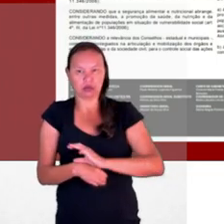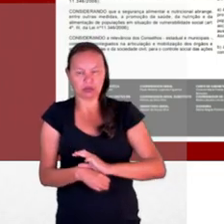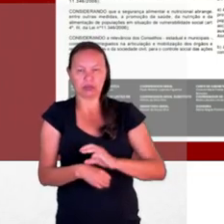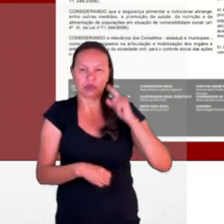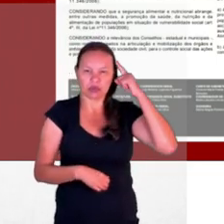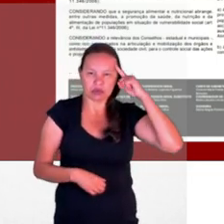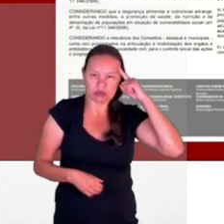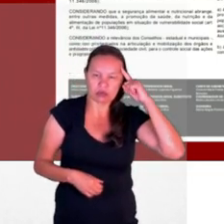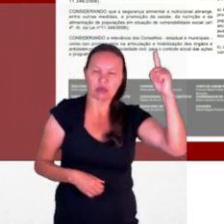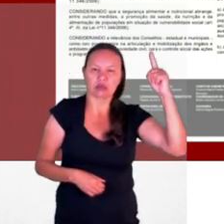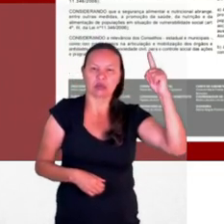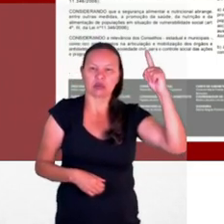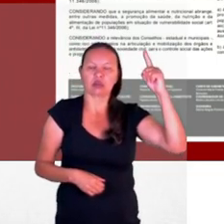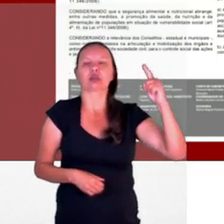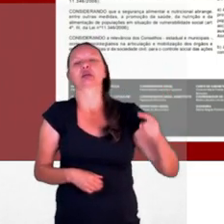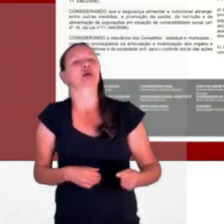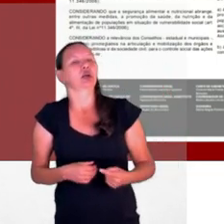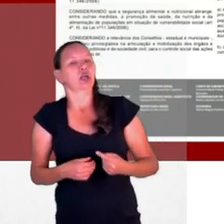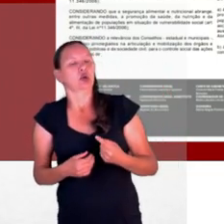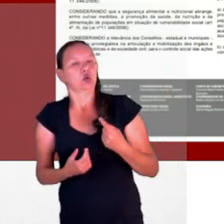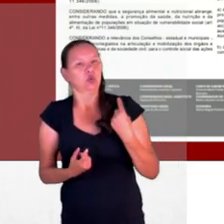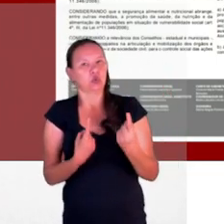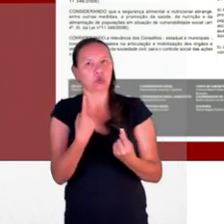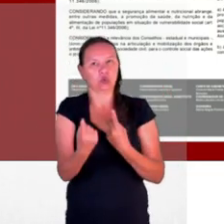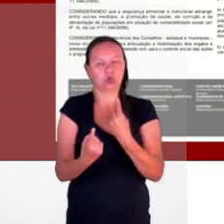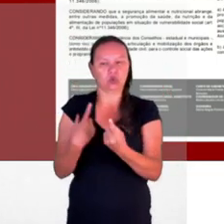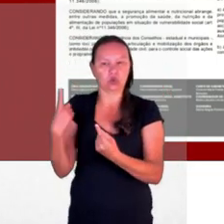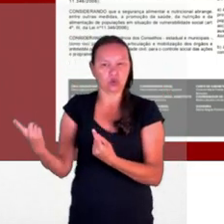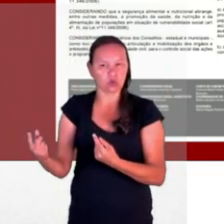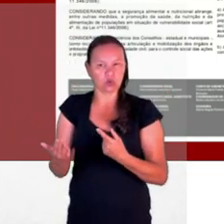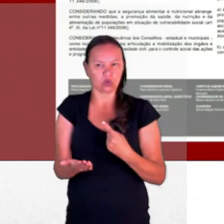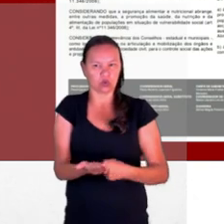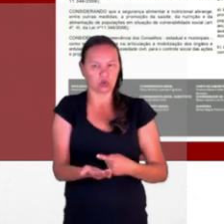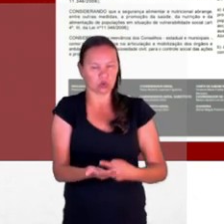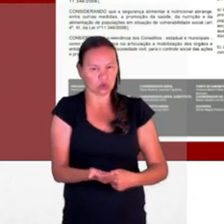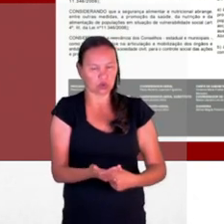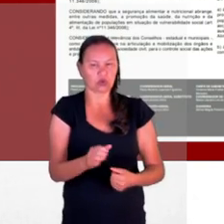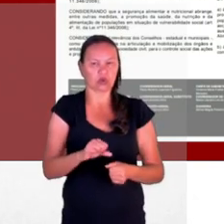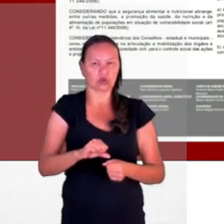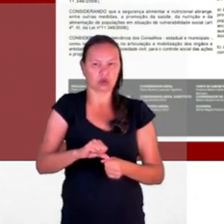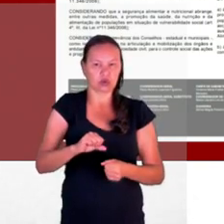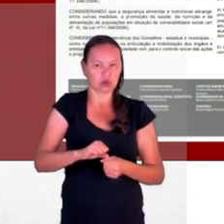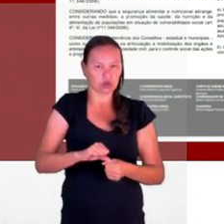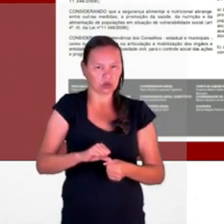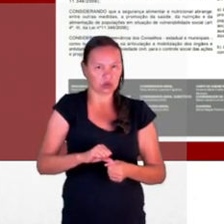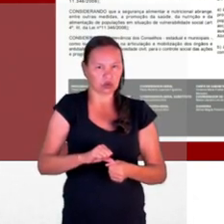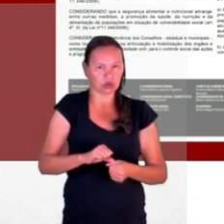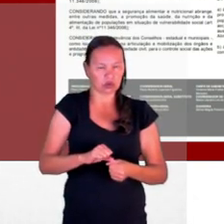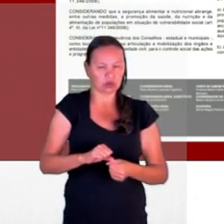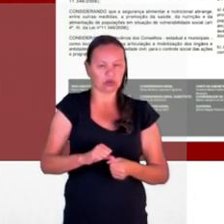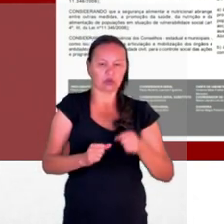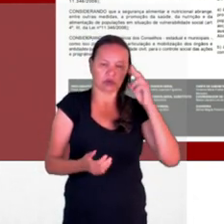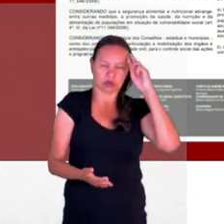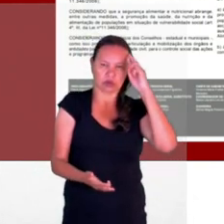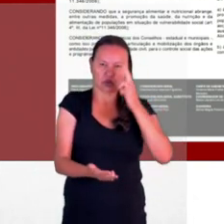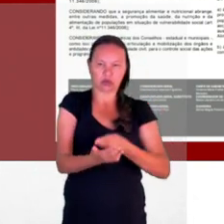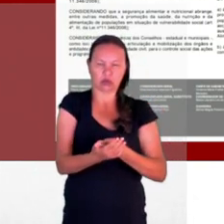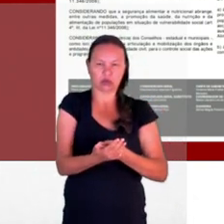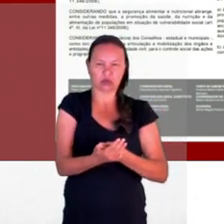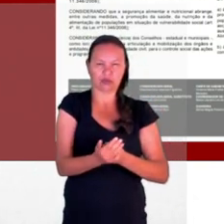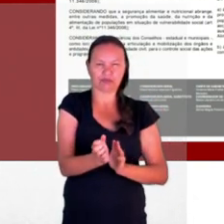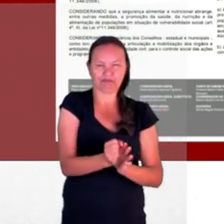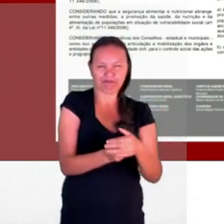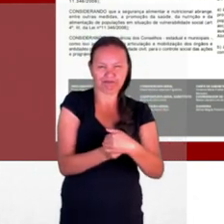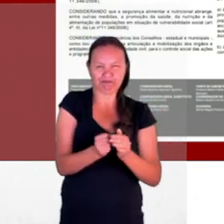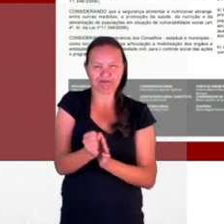eh alternativas que façam com que as decisões estratégicas das